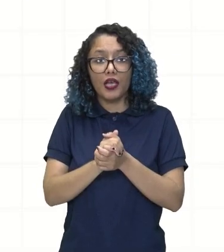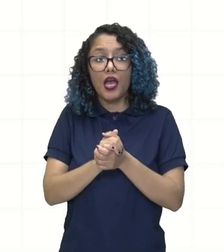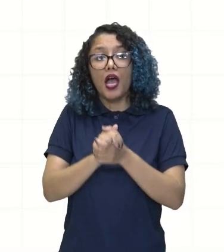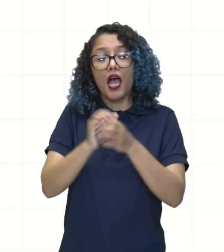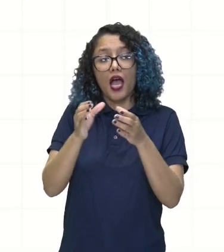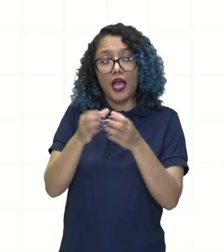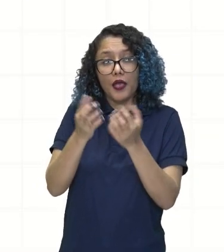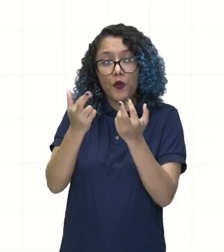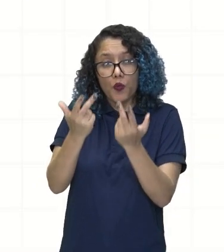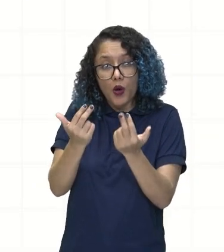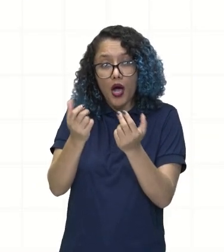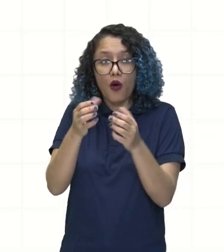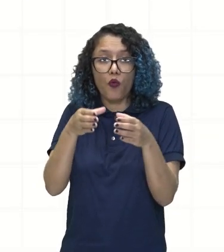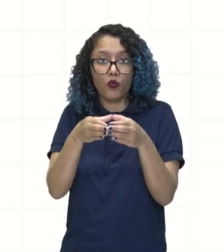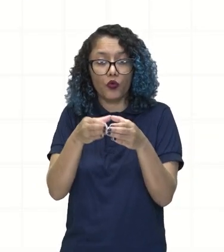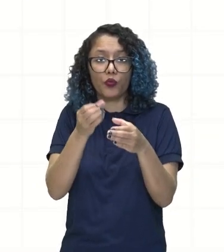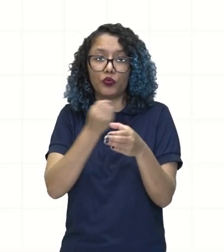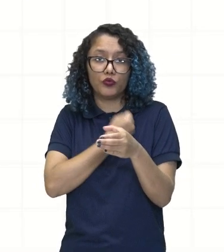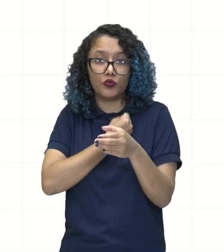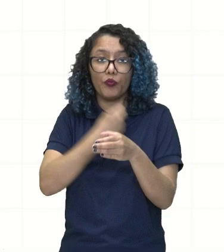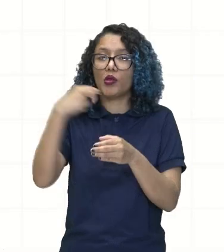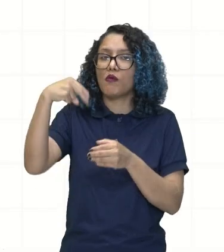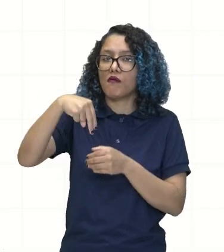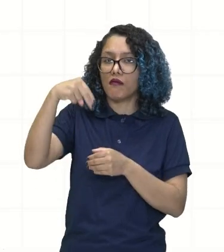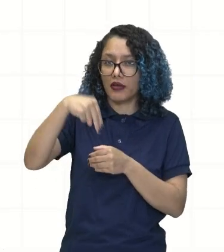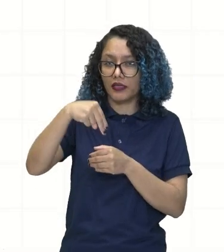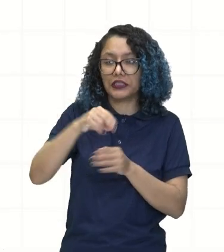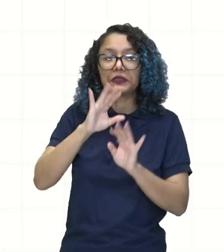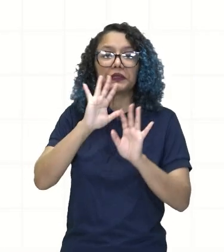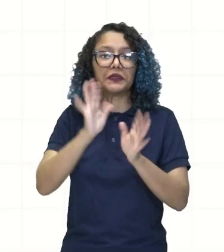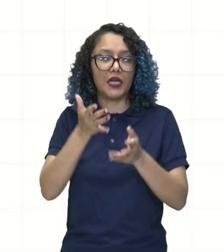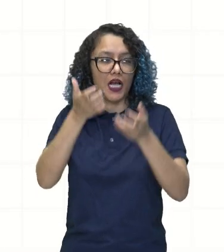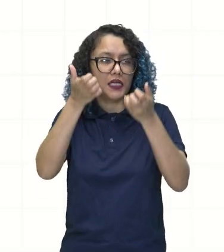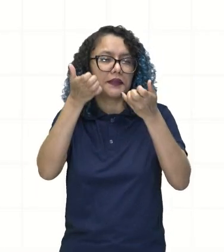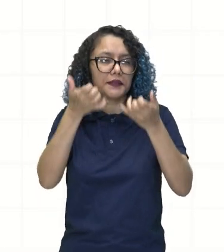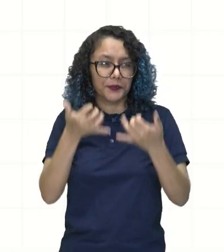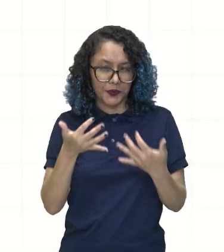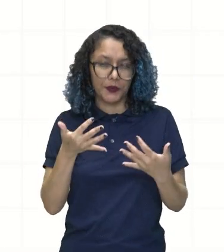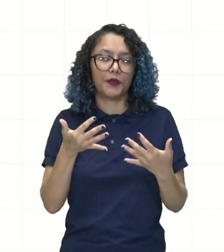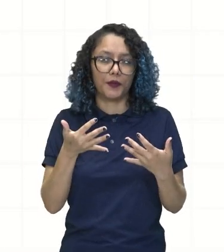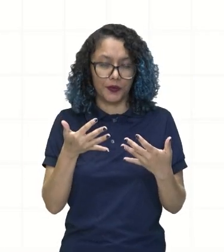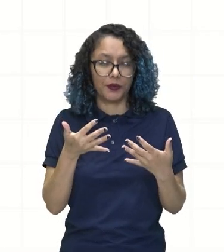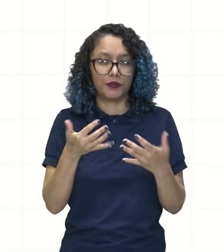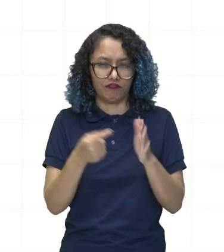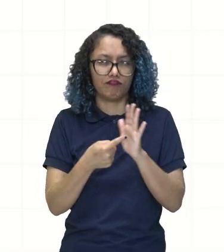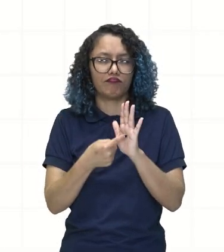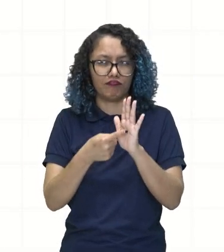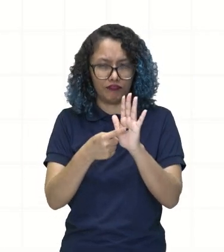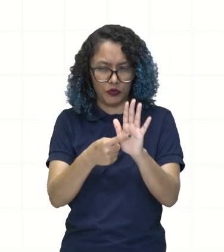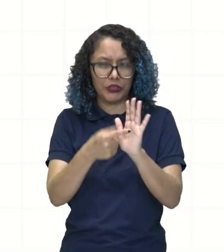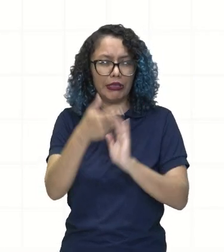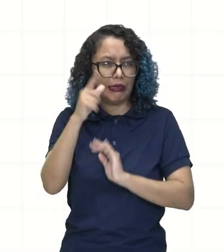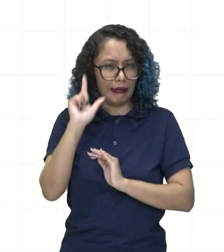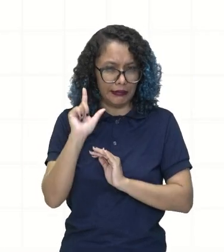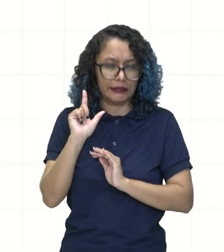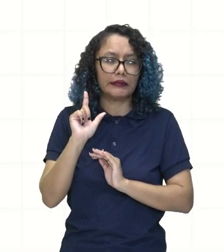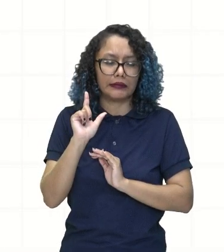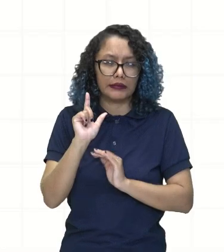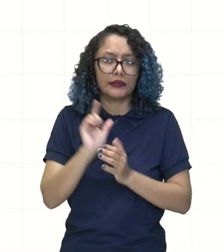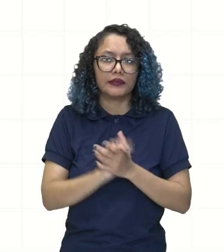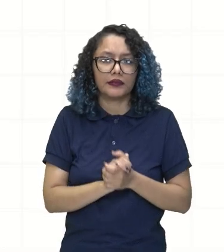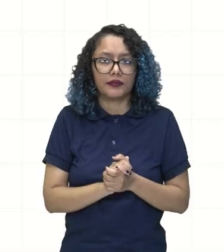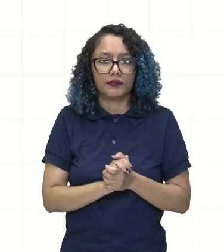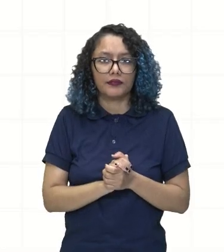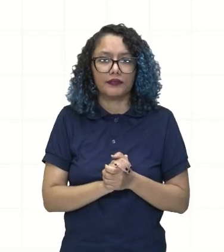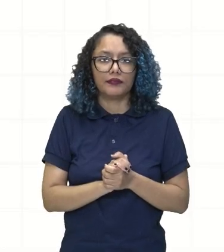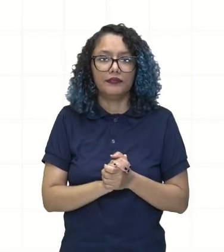números naturais que a gente acabou de ver, tá? Na cartela anterior. E é exatamente como a gente